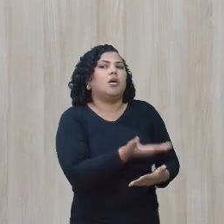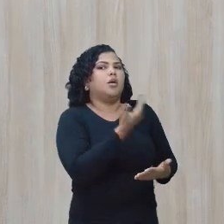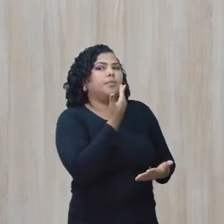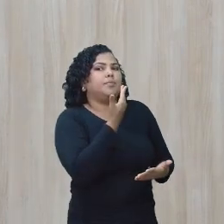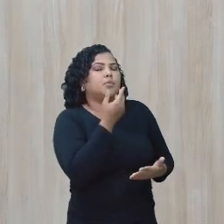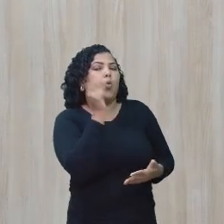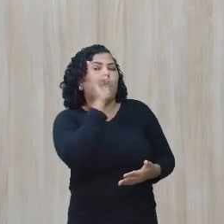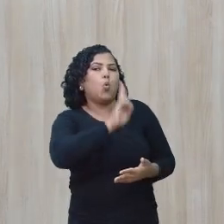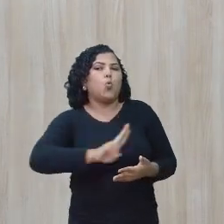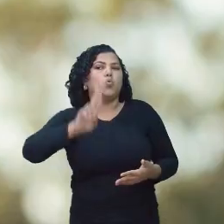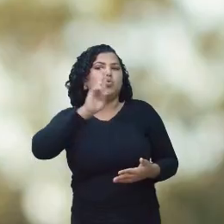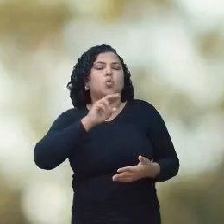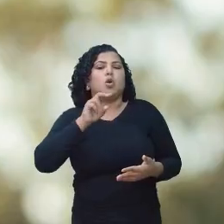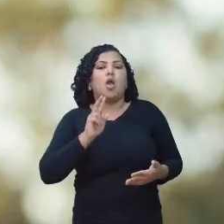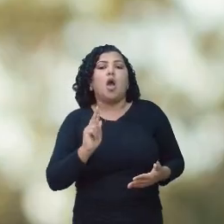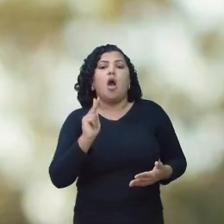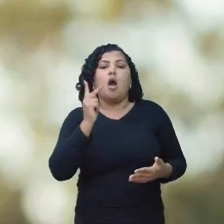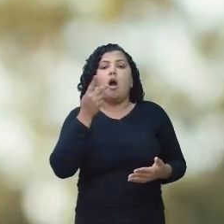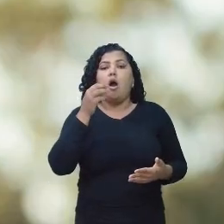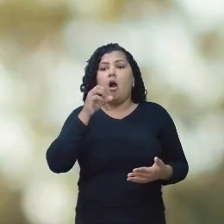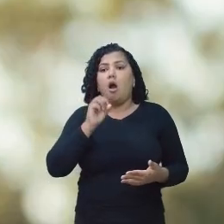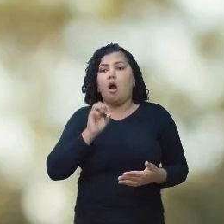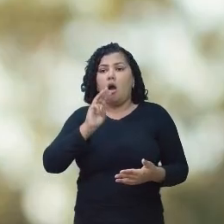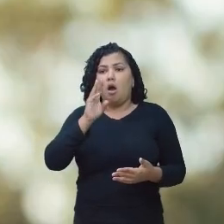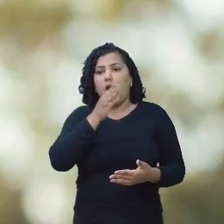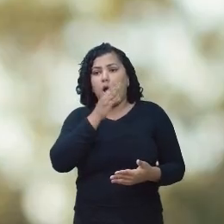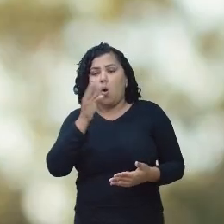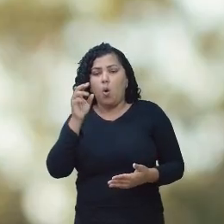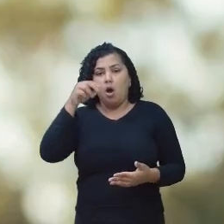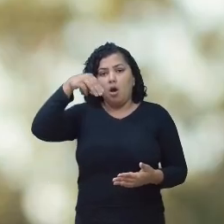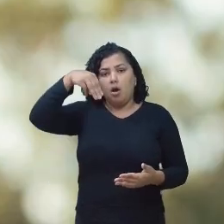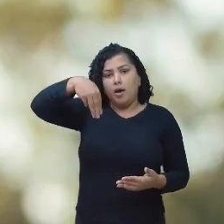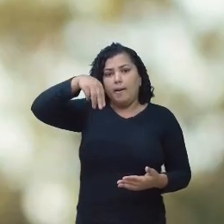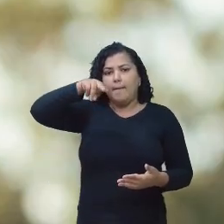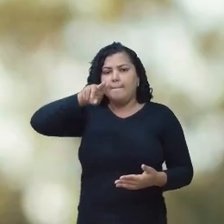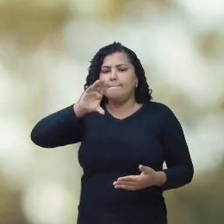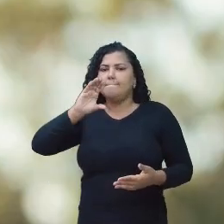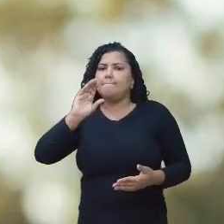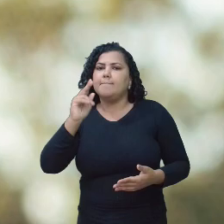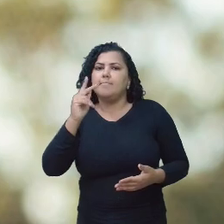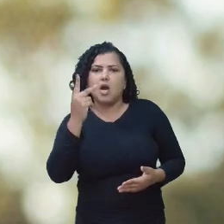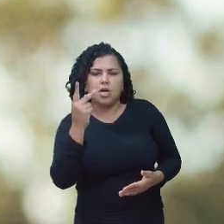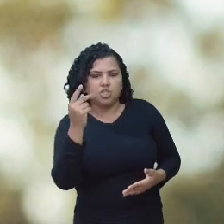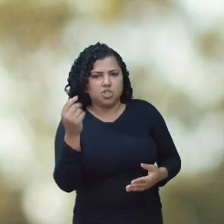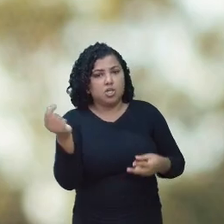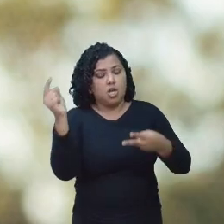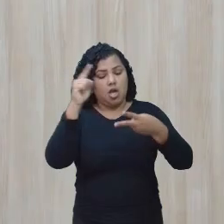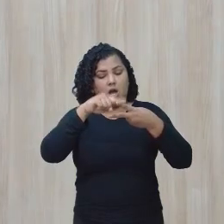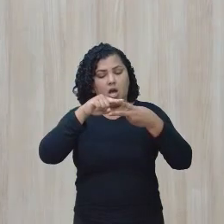usamos aqui o how much, que é um dos nossos elementos do assunto de hoje.